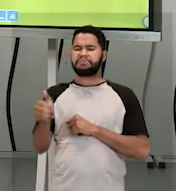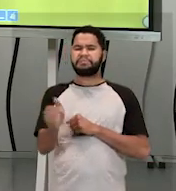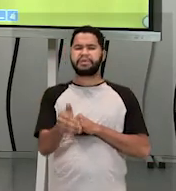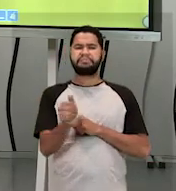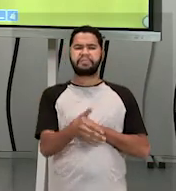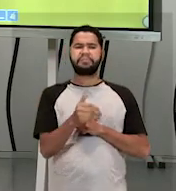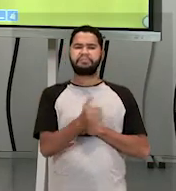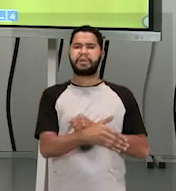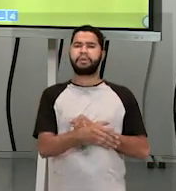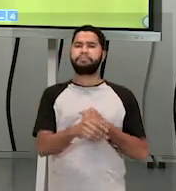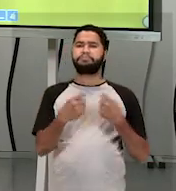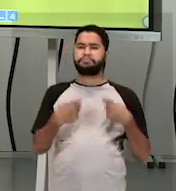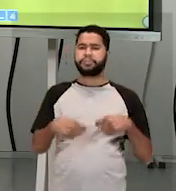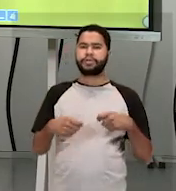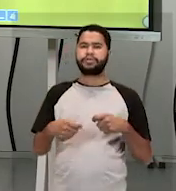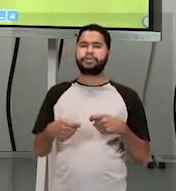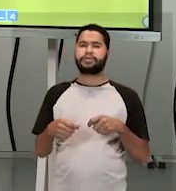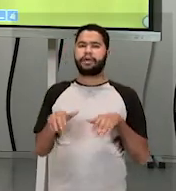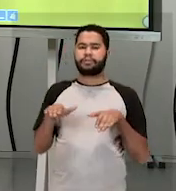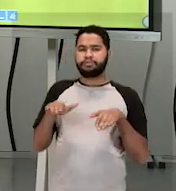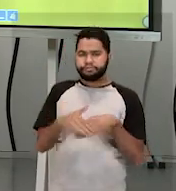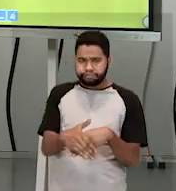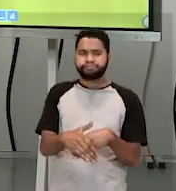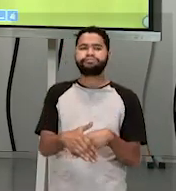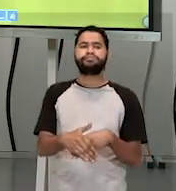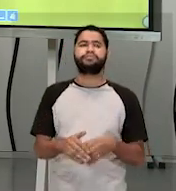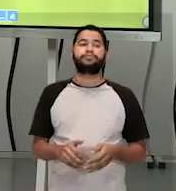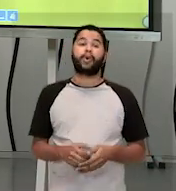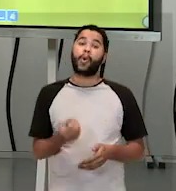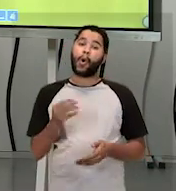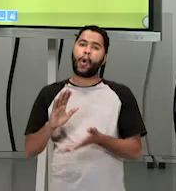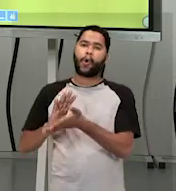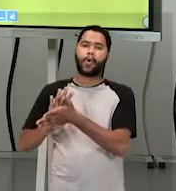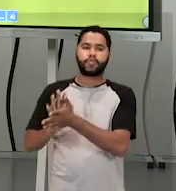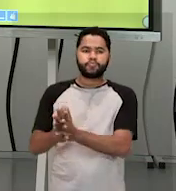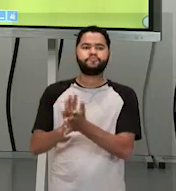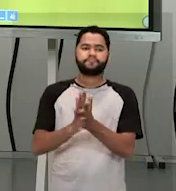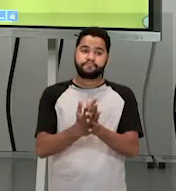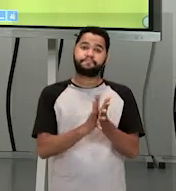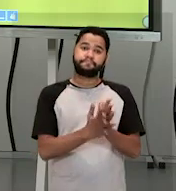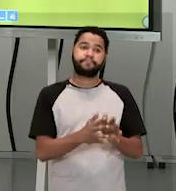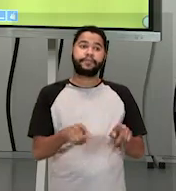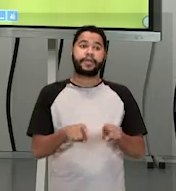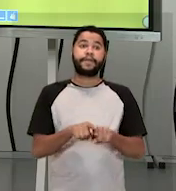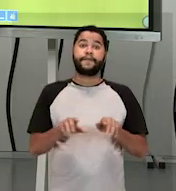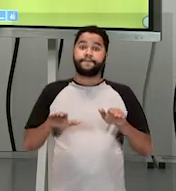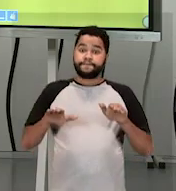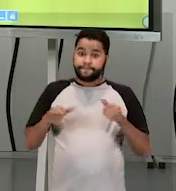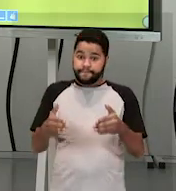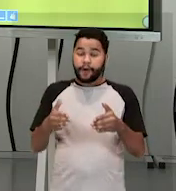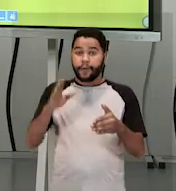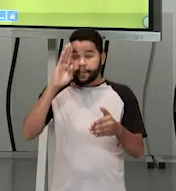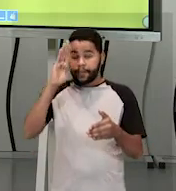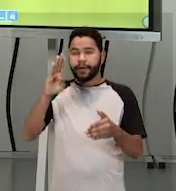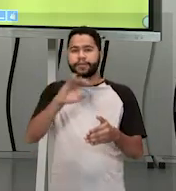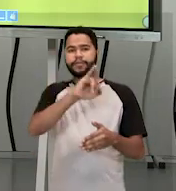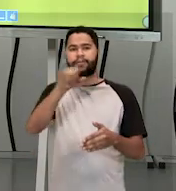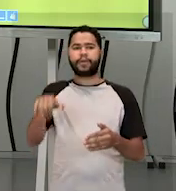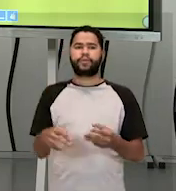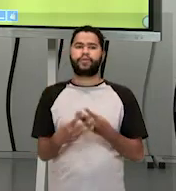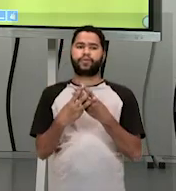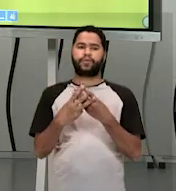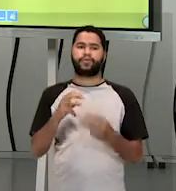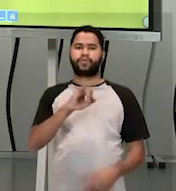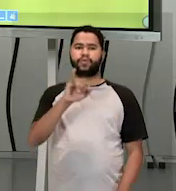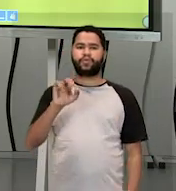ser submetidas ou mesmo eliminadas, especialmente os judeus. Essa questão